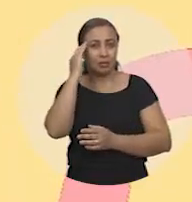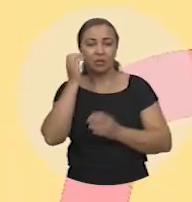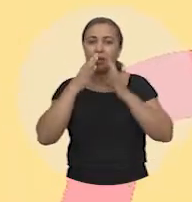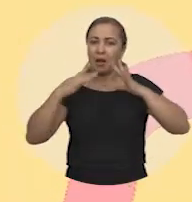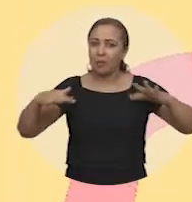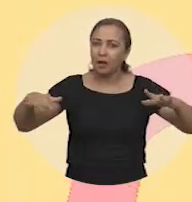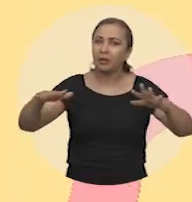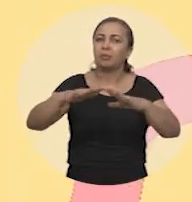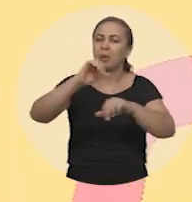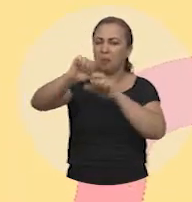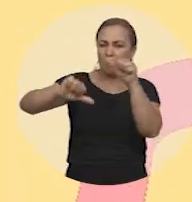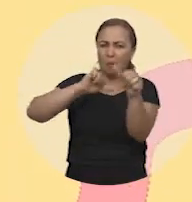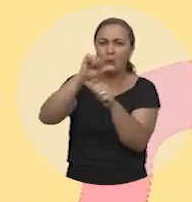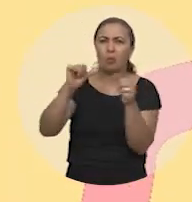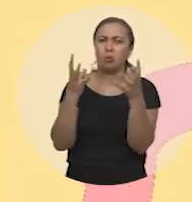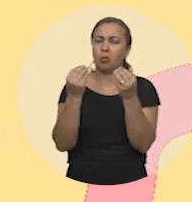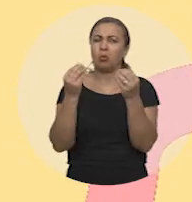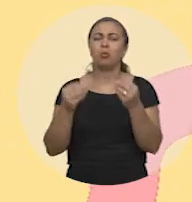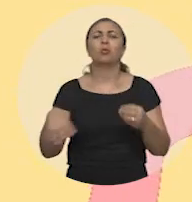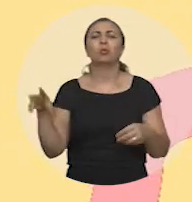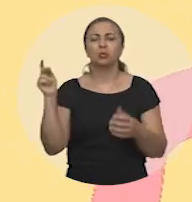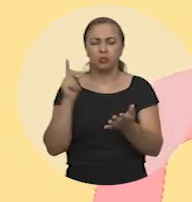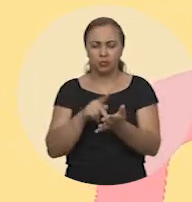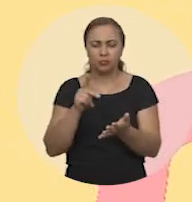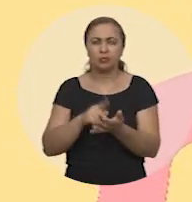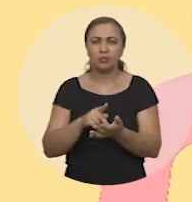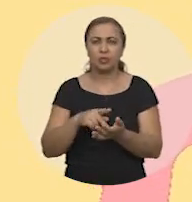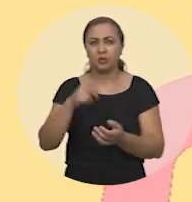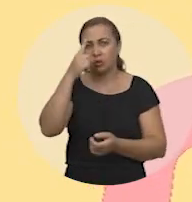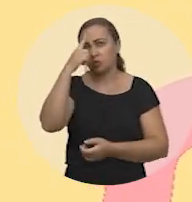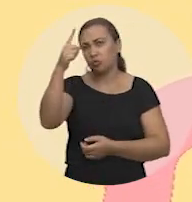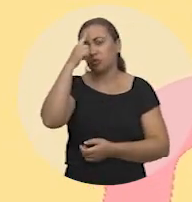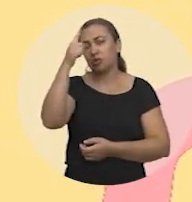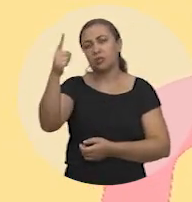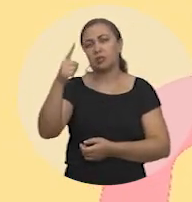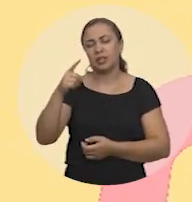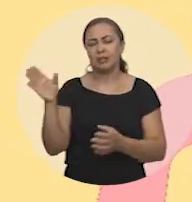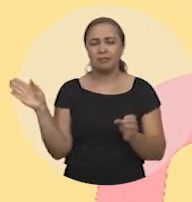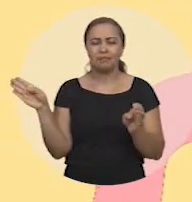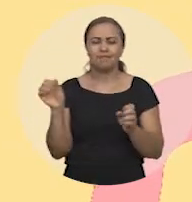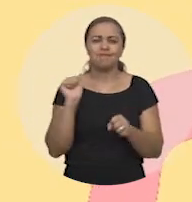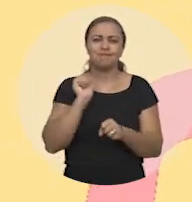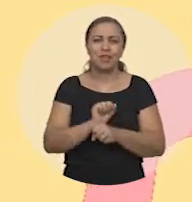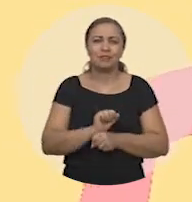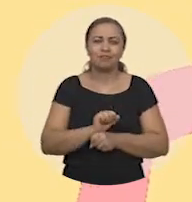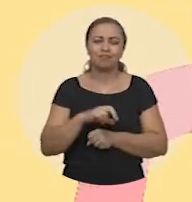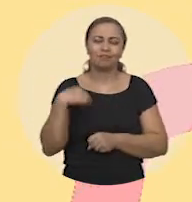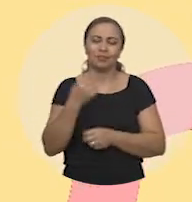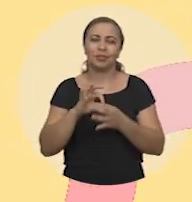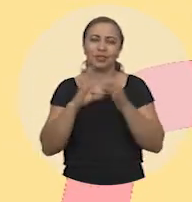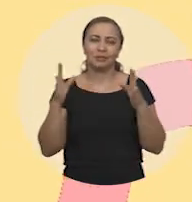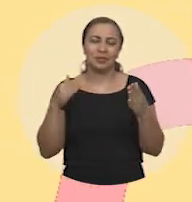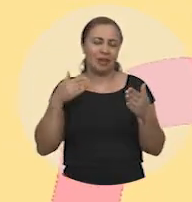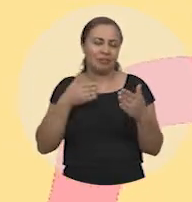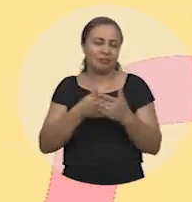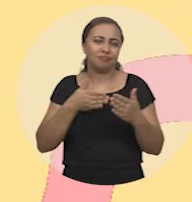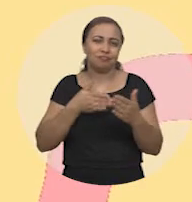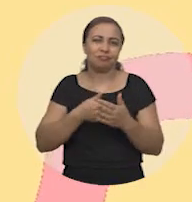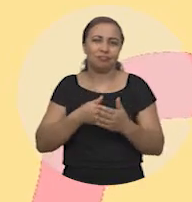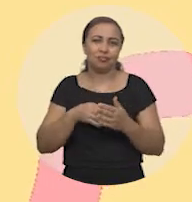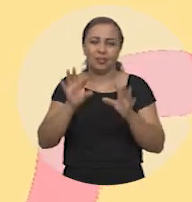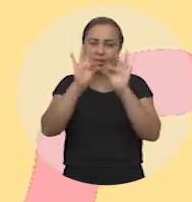Nós entendemos que a pandemia ela mudou de forma drástica a nossa rotina, cesseou nossa liberdade, limitou